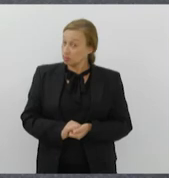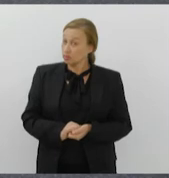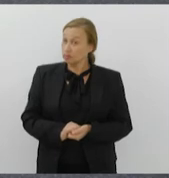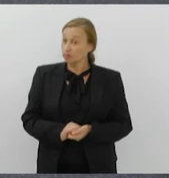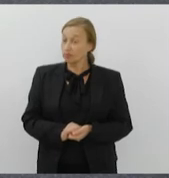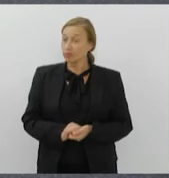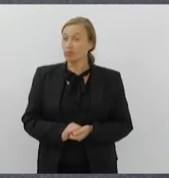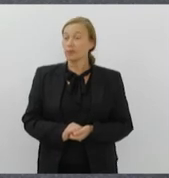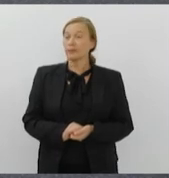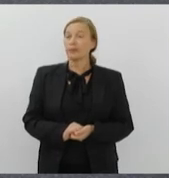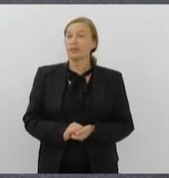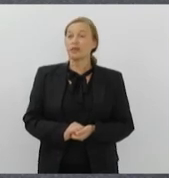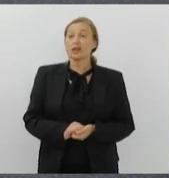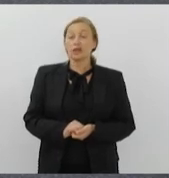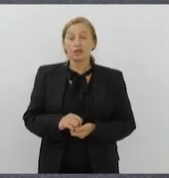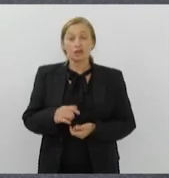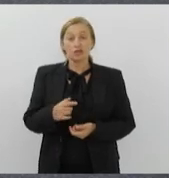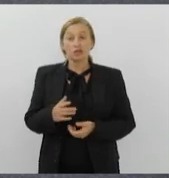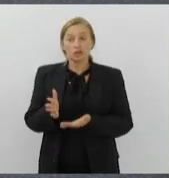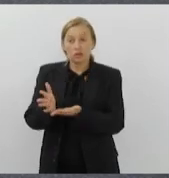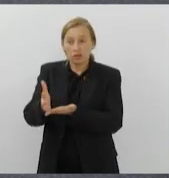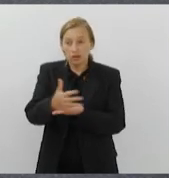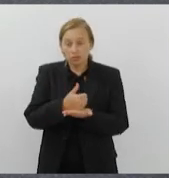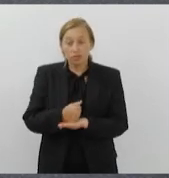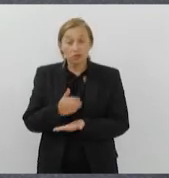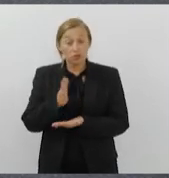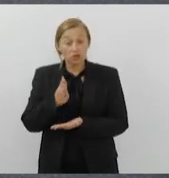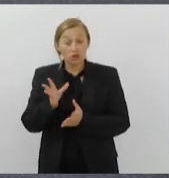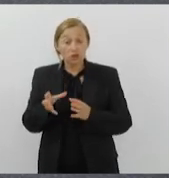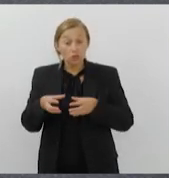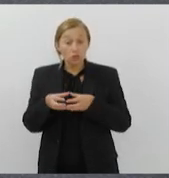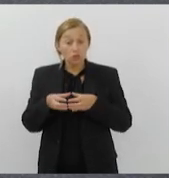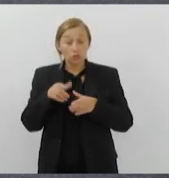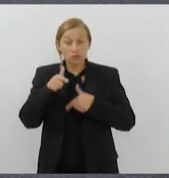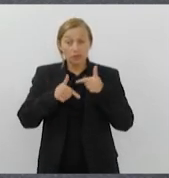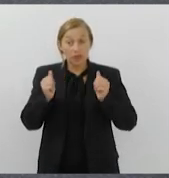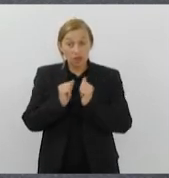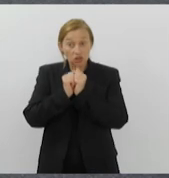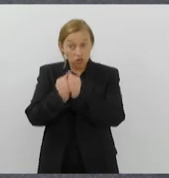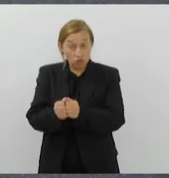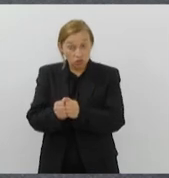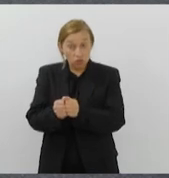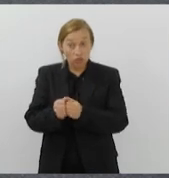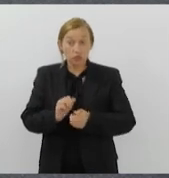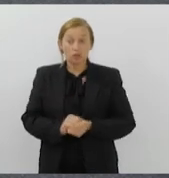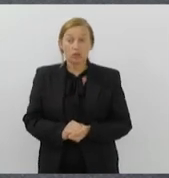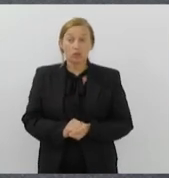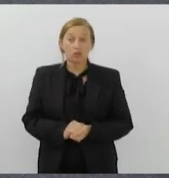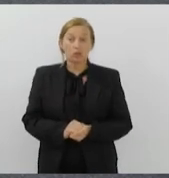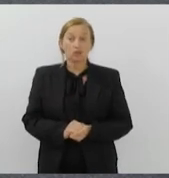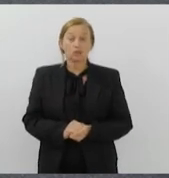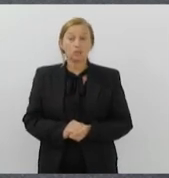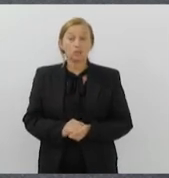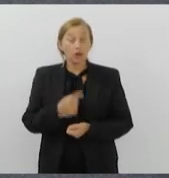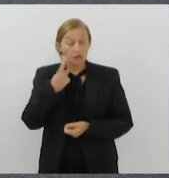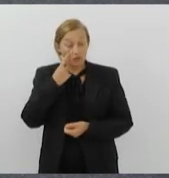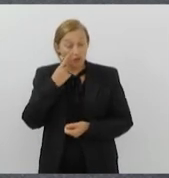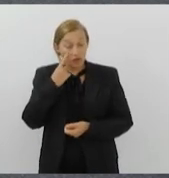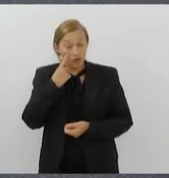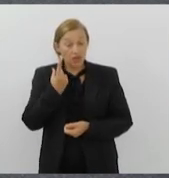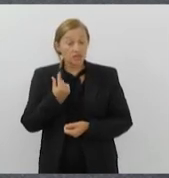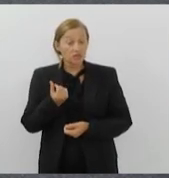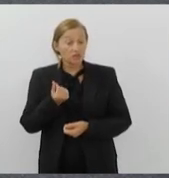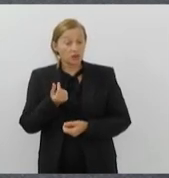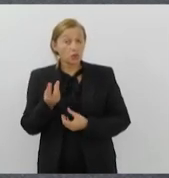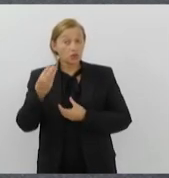o levantamento que fizemos, e quero colocar a nossa equipe para trabalhar junto nessa empreitada, para fazer esse levantamento das taxas internas